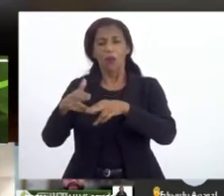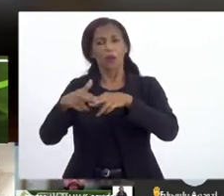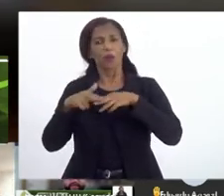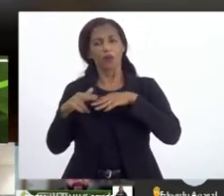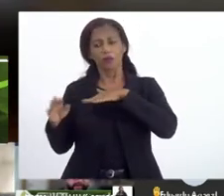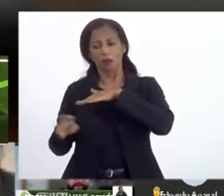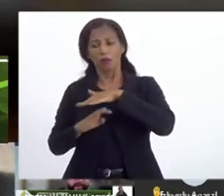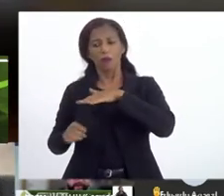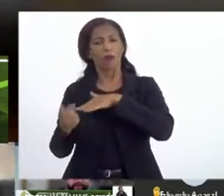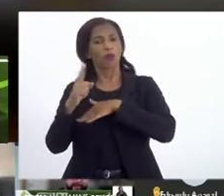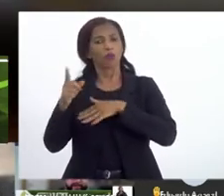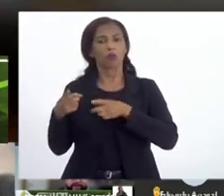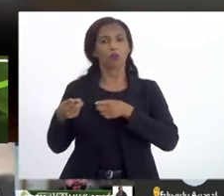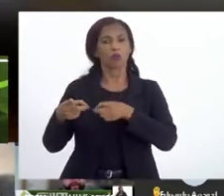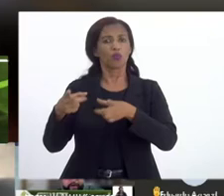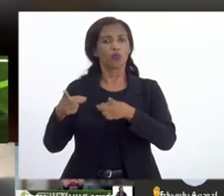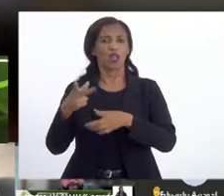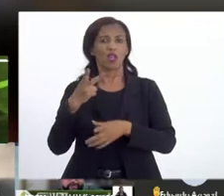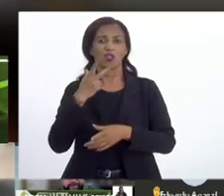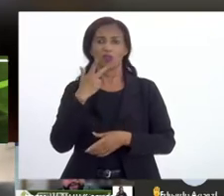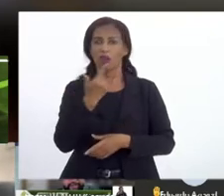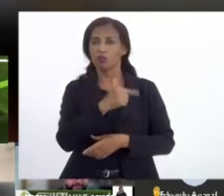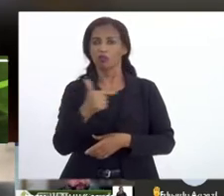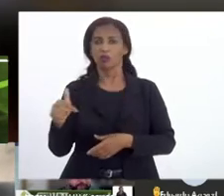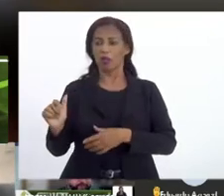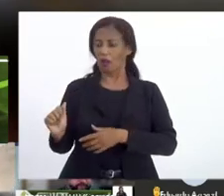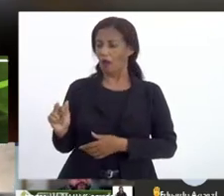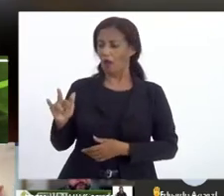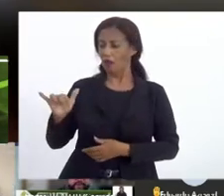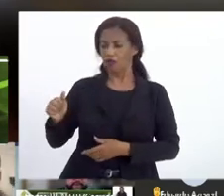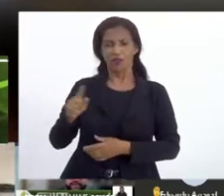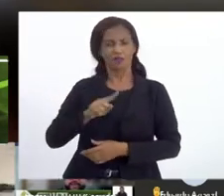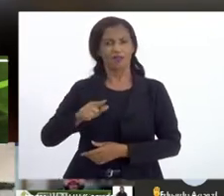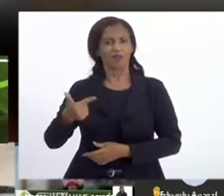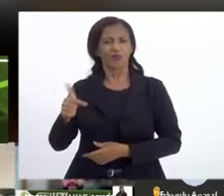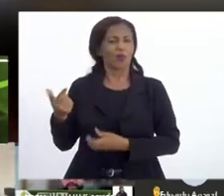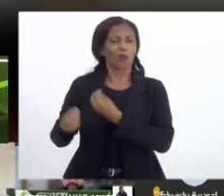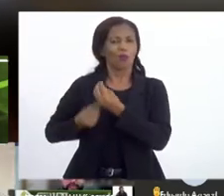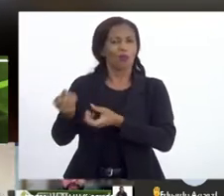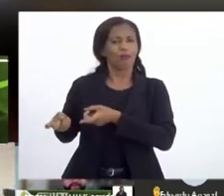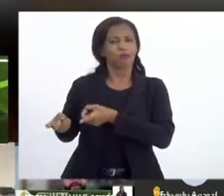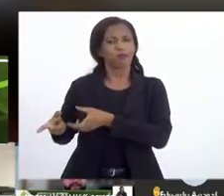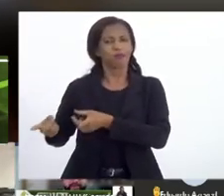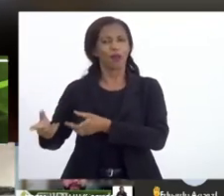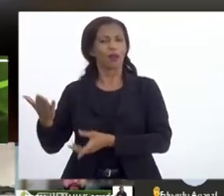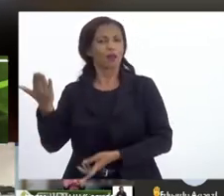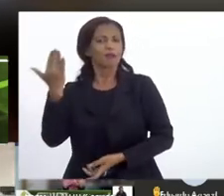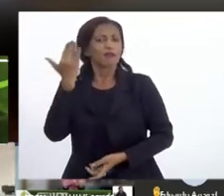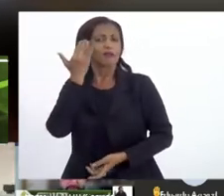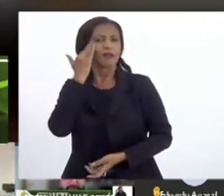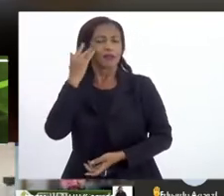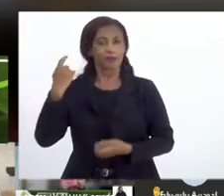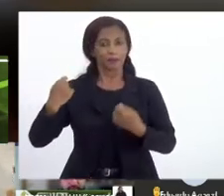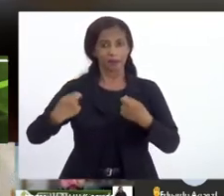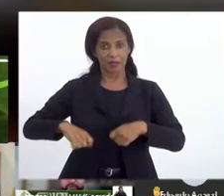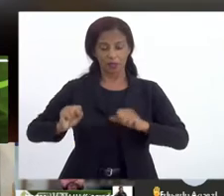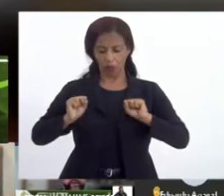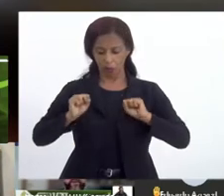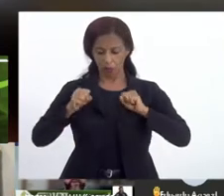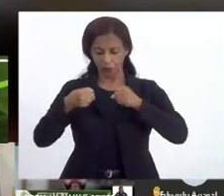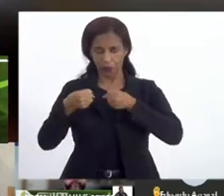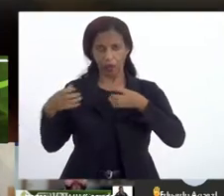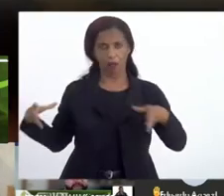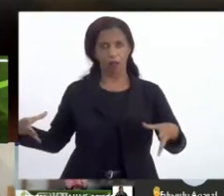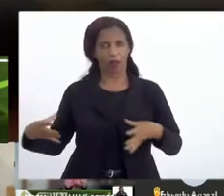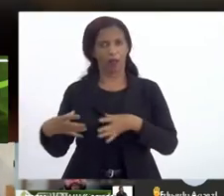e a companhia aérea fala que não coloca a rota porque a agência de turismo não vende. Então, a gente entende que é preciso fazer um esforço